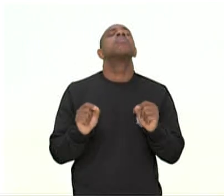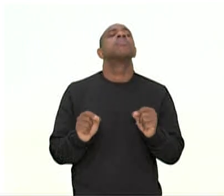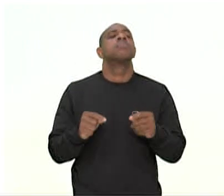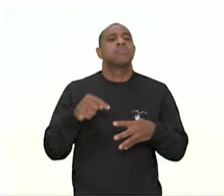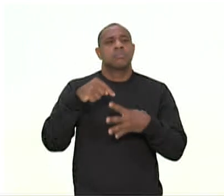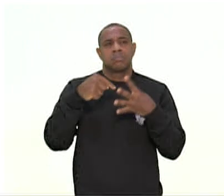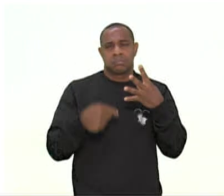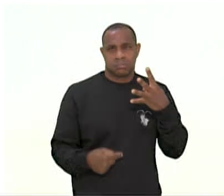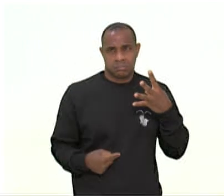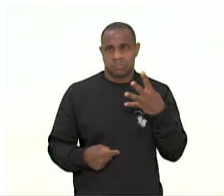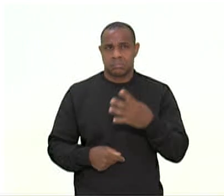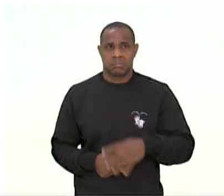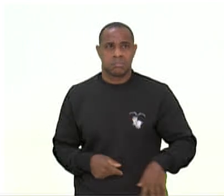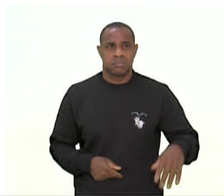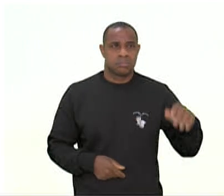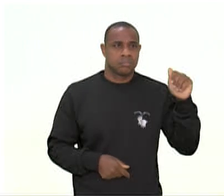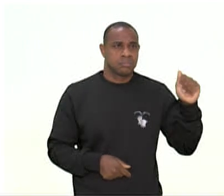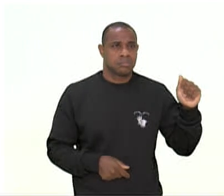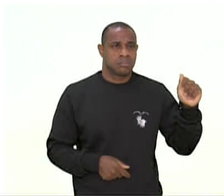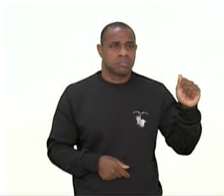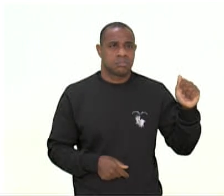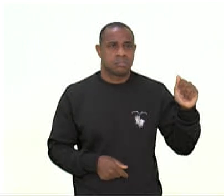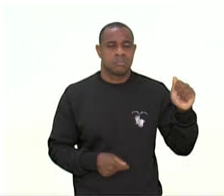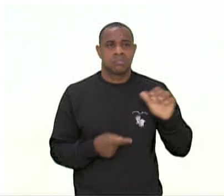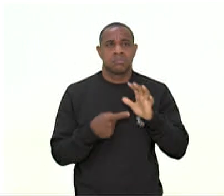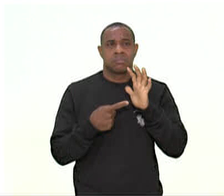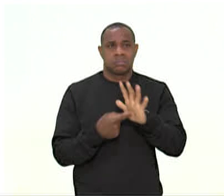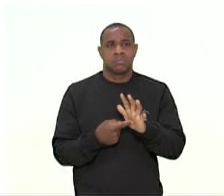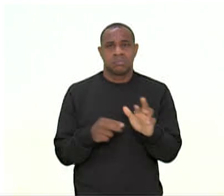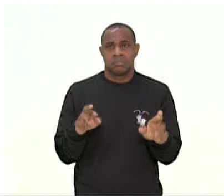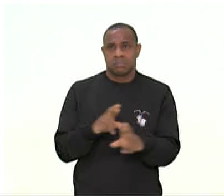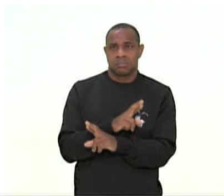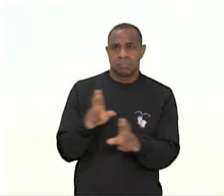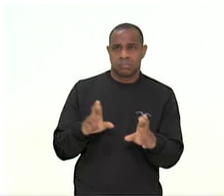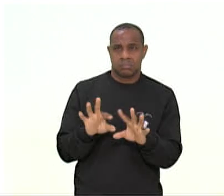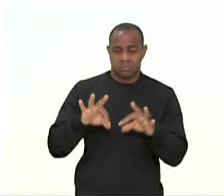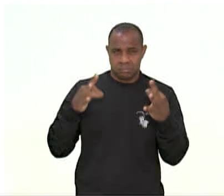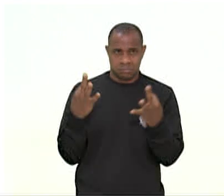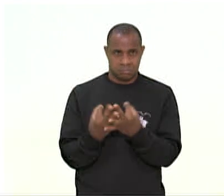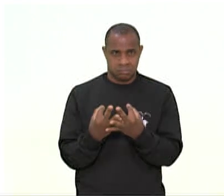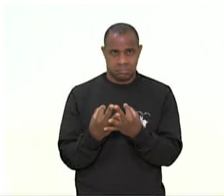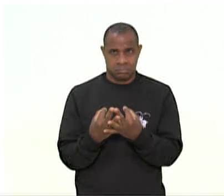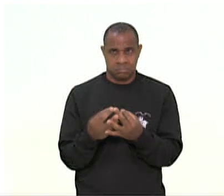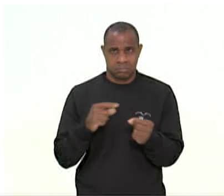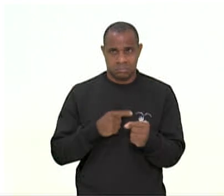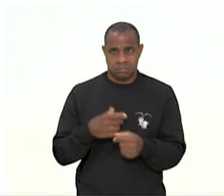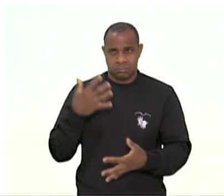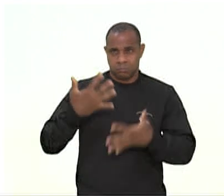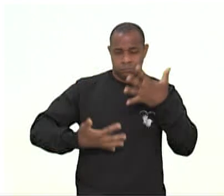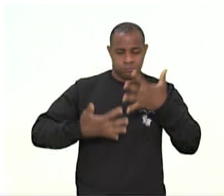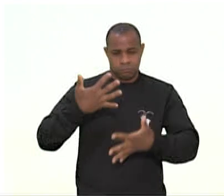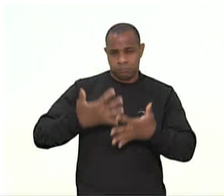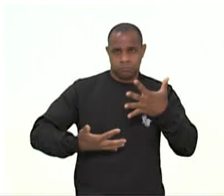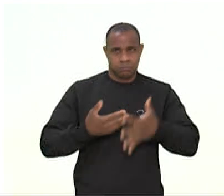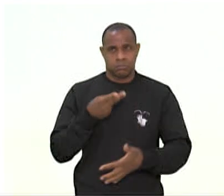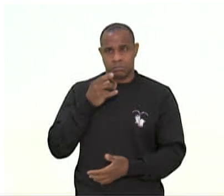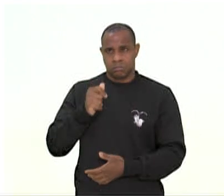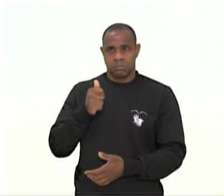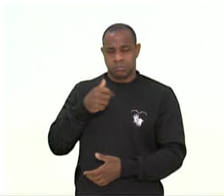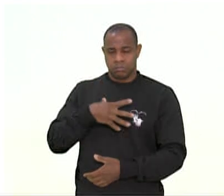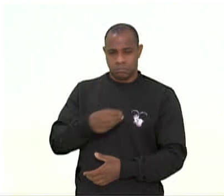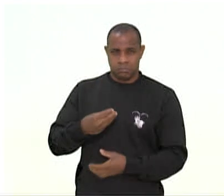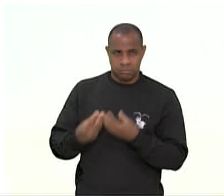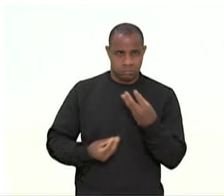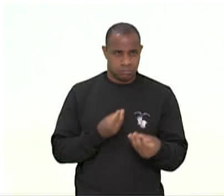essa obra? Letra A. Ela evidencia as relações familiares ao tratar do conflito doméstico pai e filho?